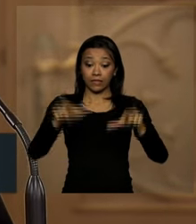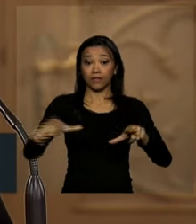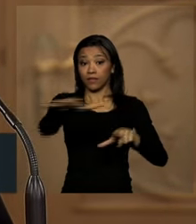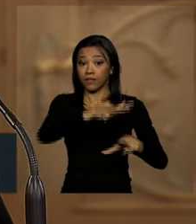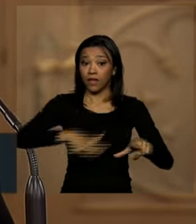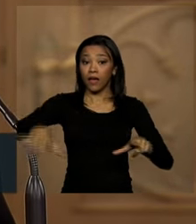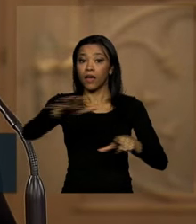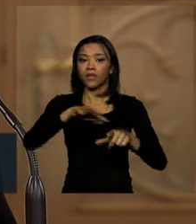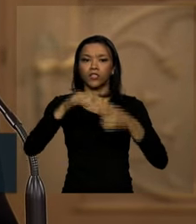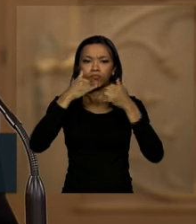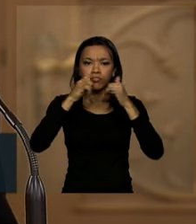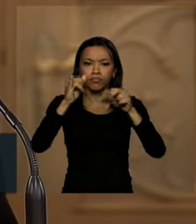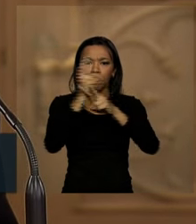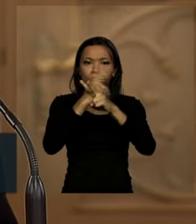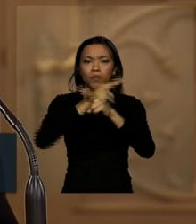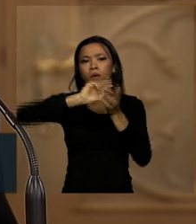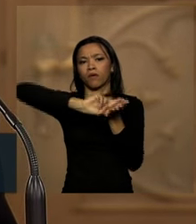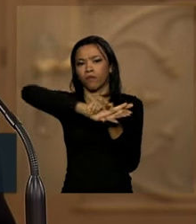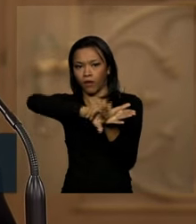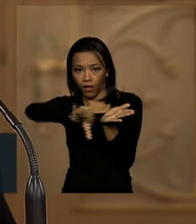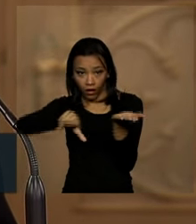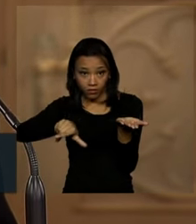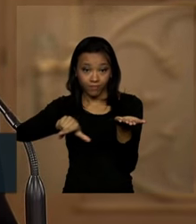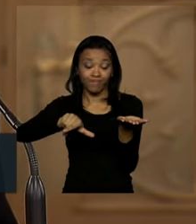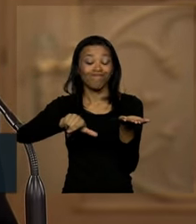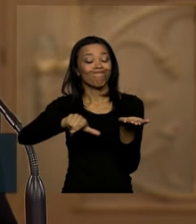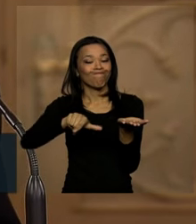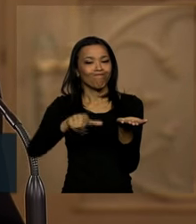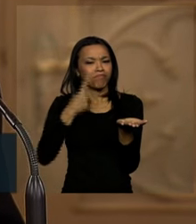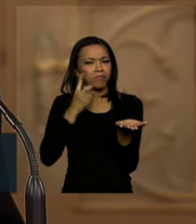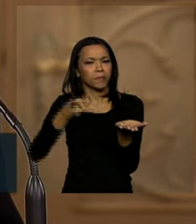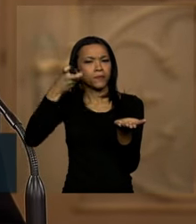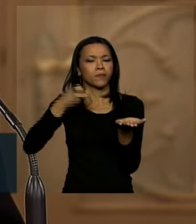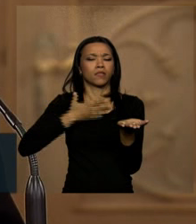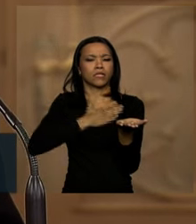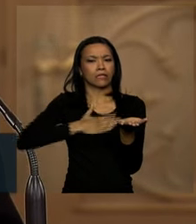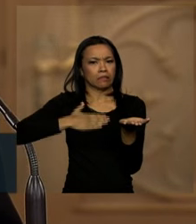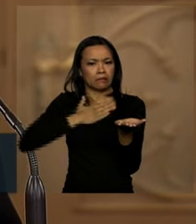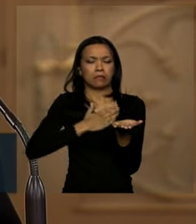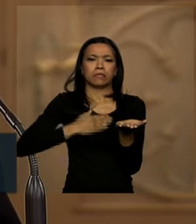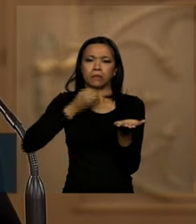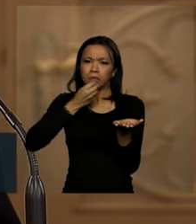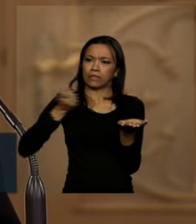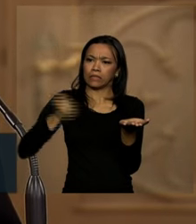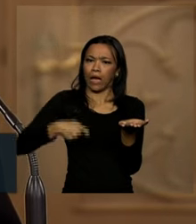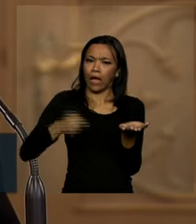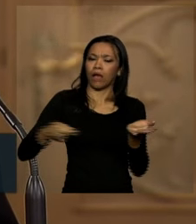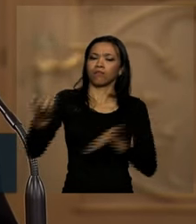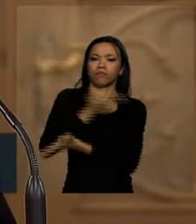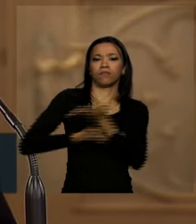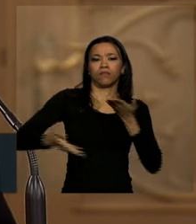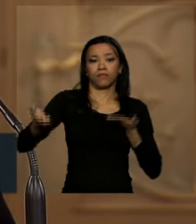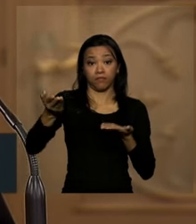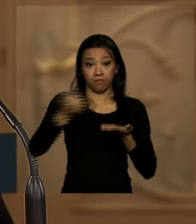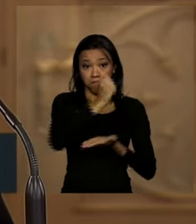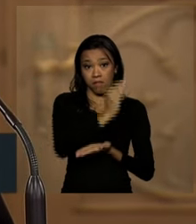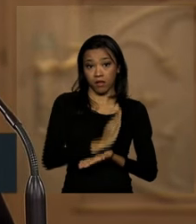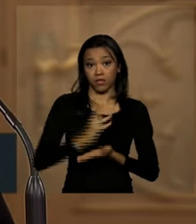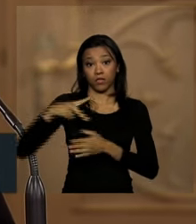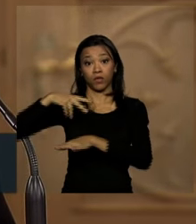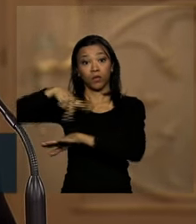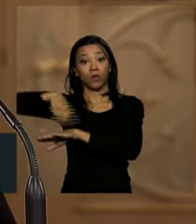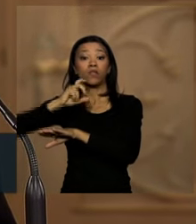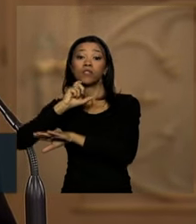energia, vemos com grande satisfação um potencial de cooperação especialmente